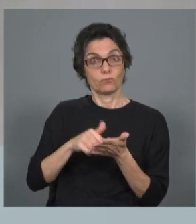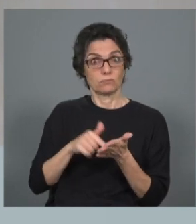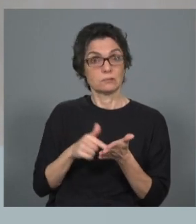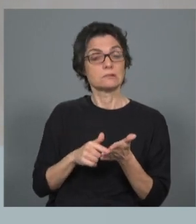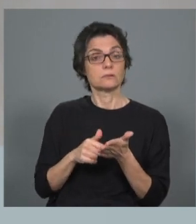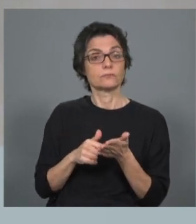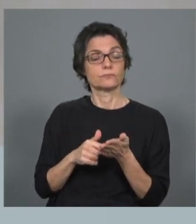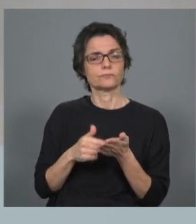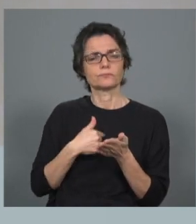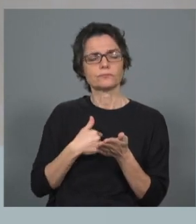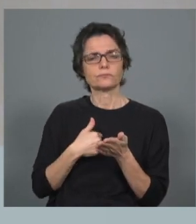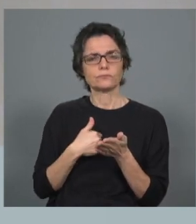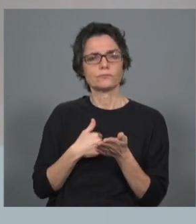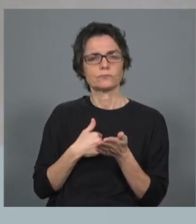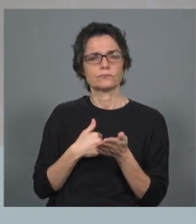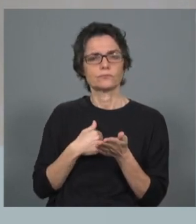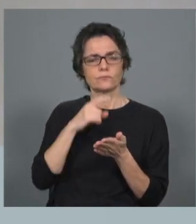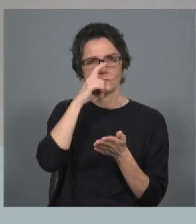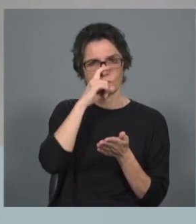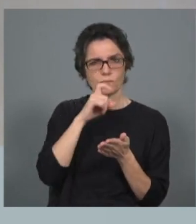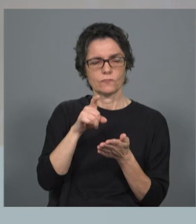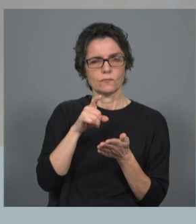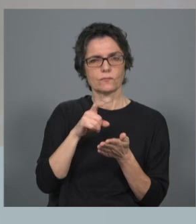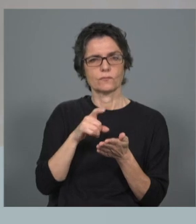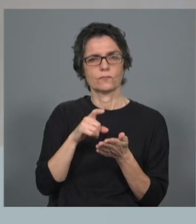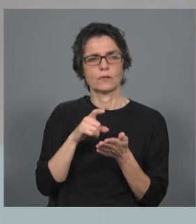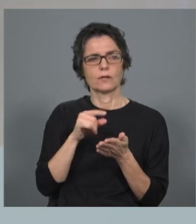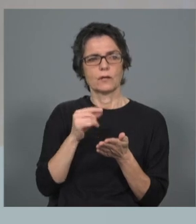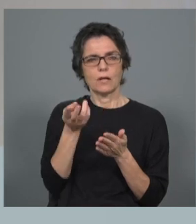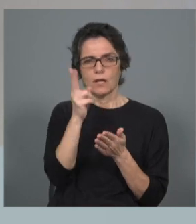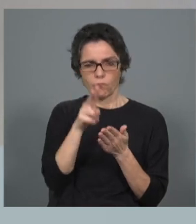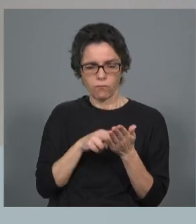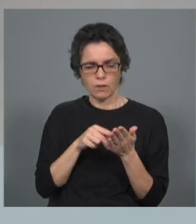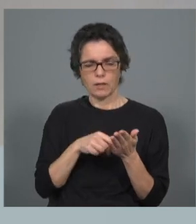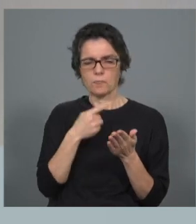eu reconheci, talvez com mais facilidade, a profundidade